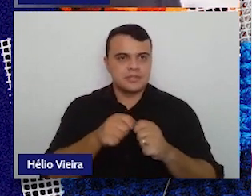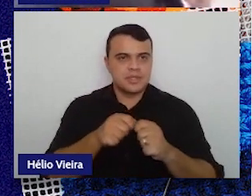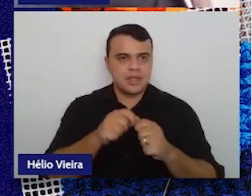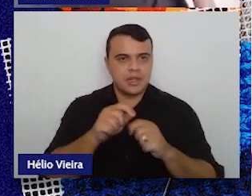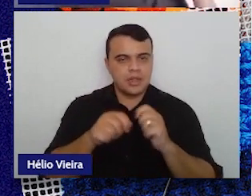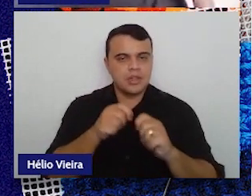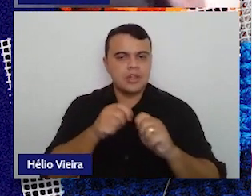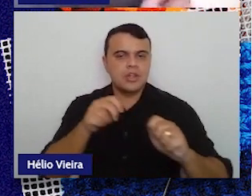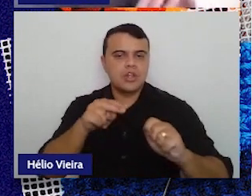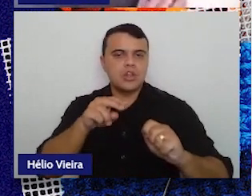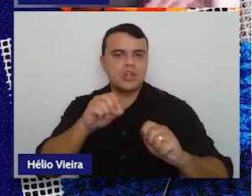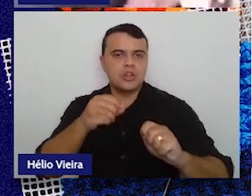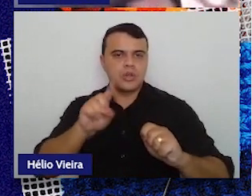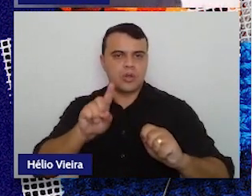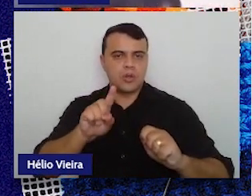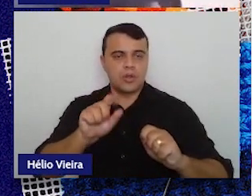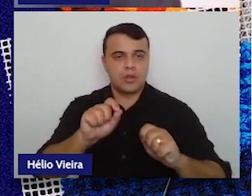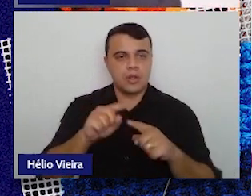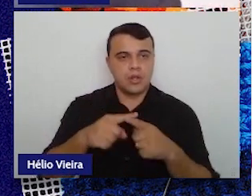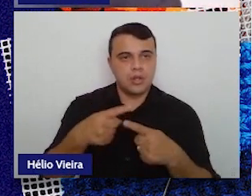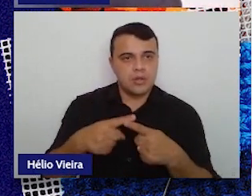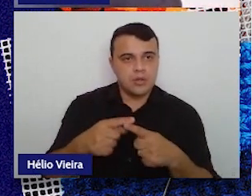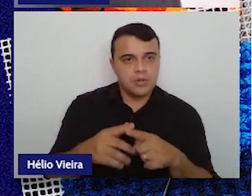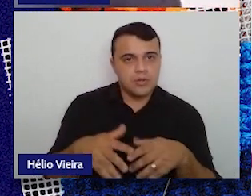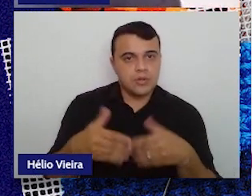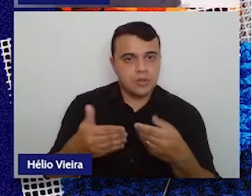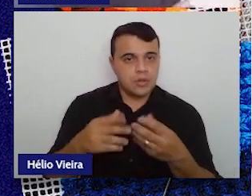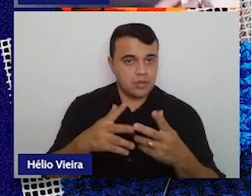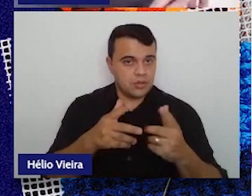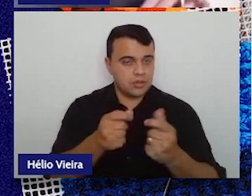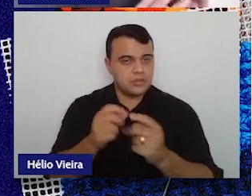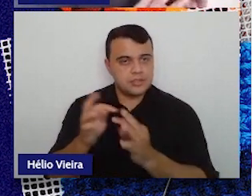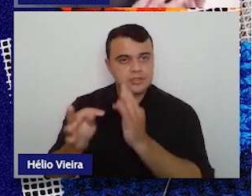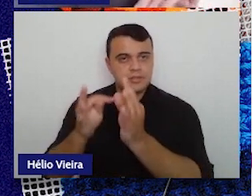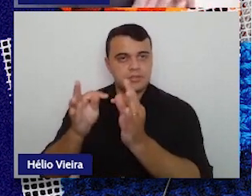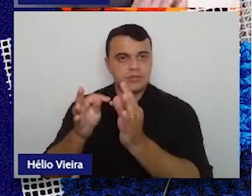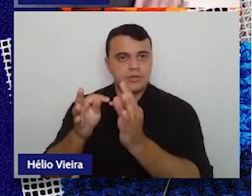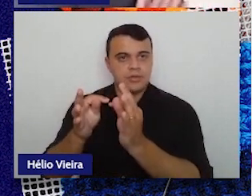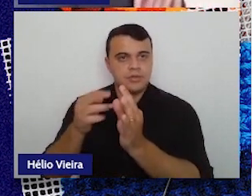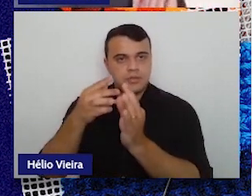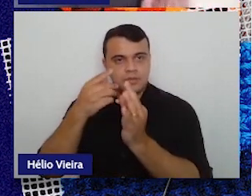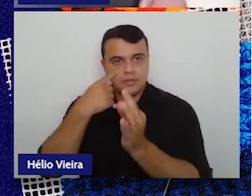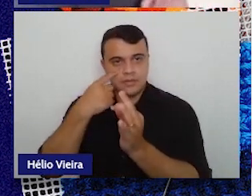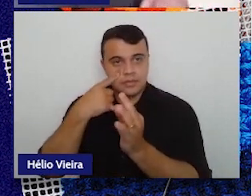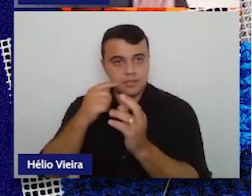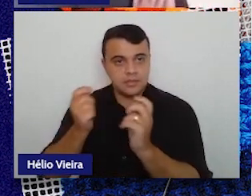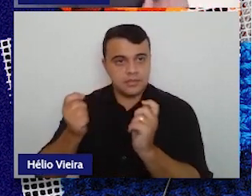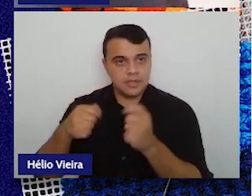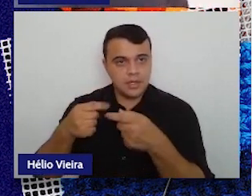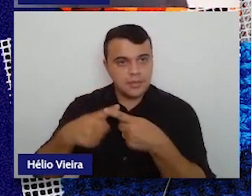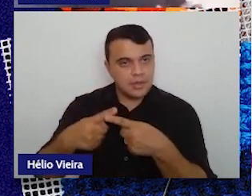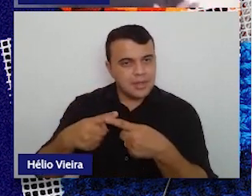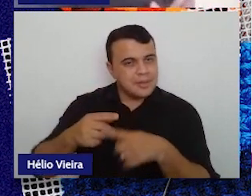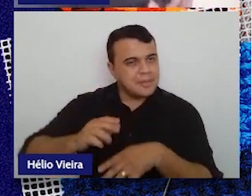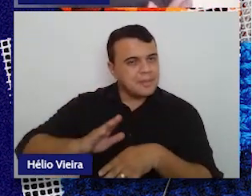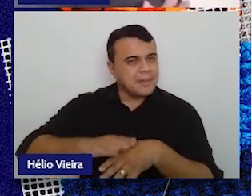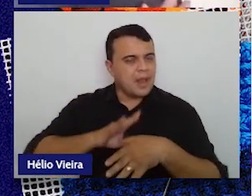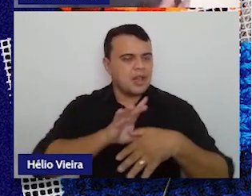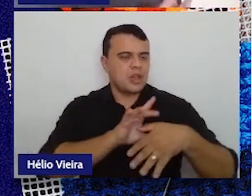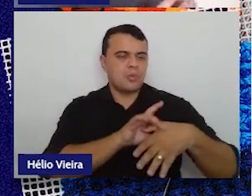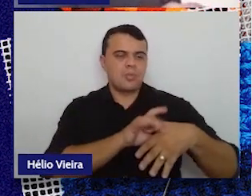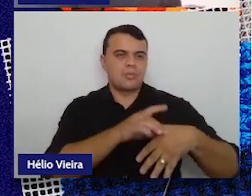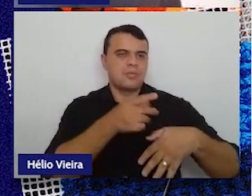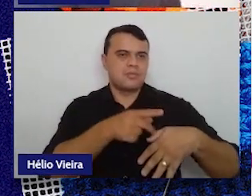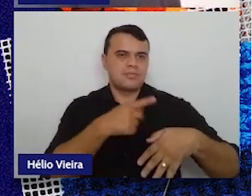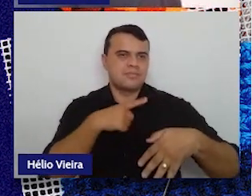nós, né? E de todas essas técnicas, é uma que é absolutamente manual. A gente não